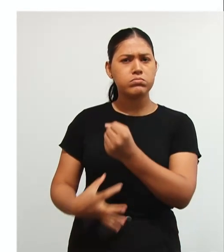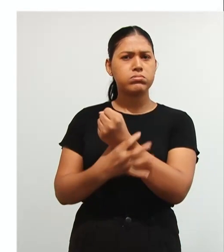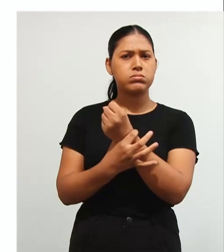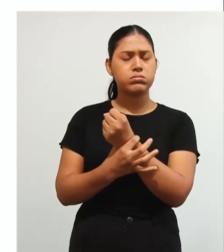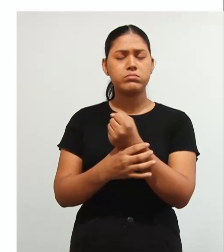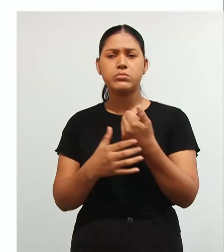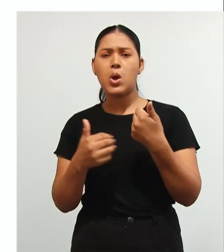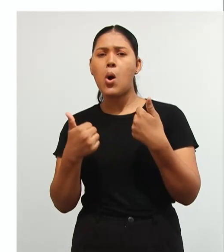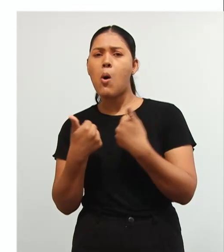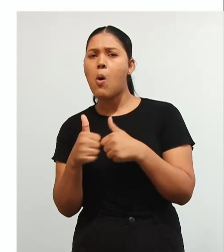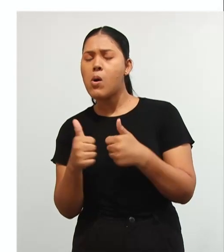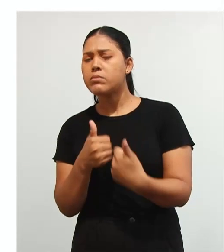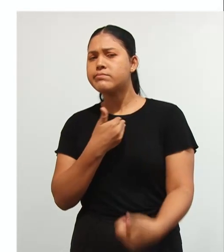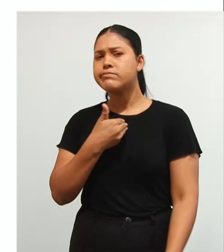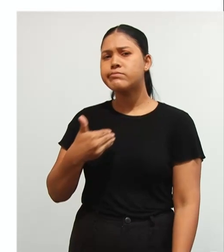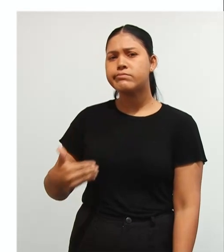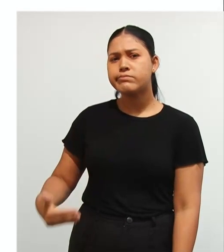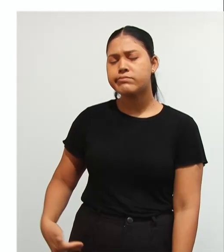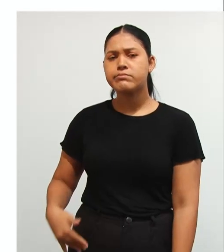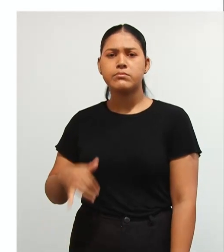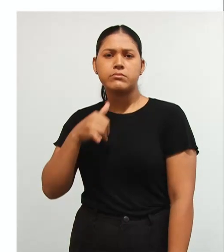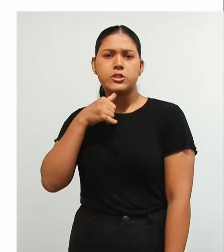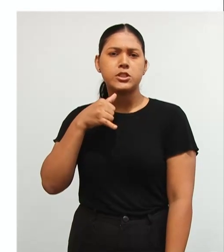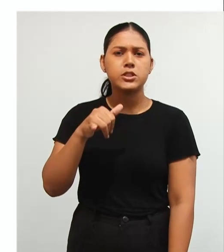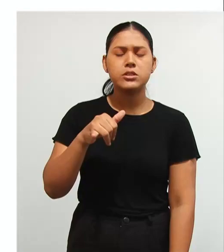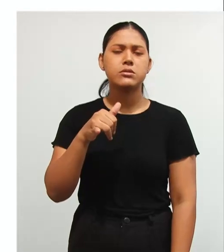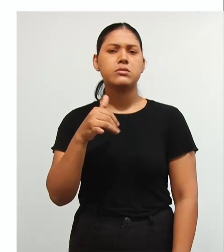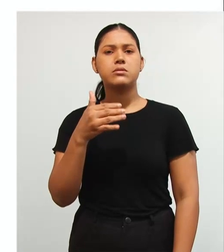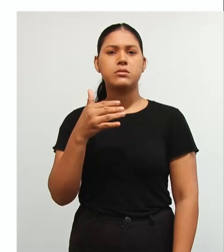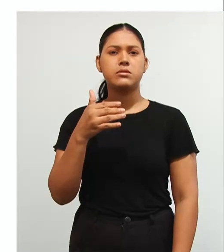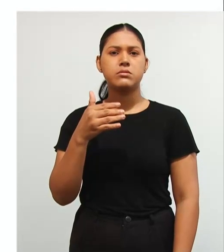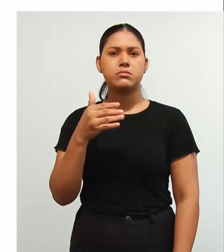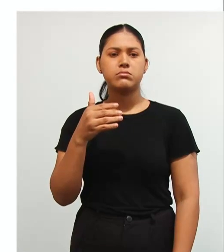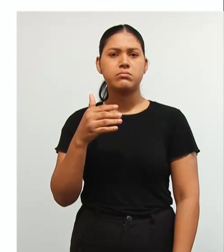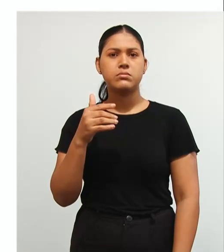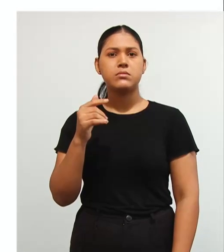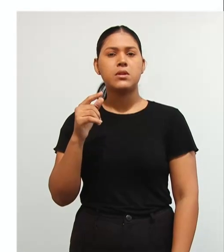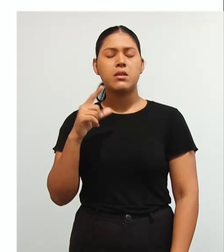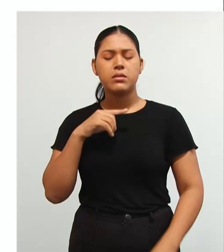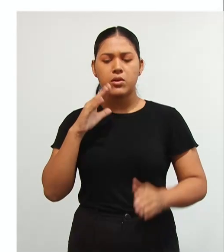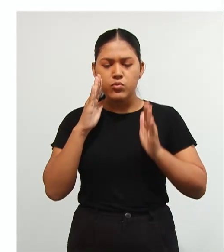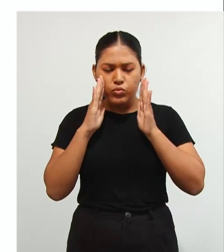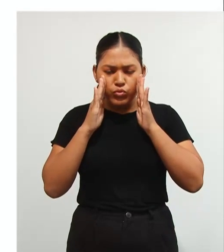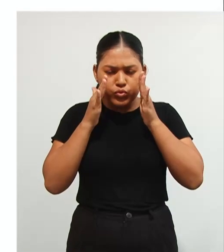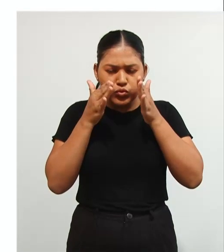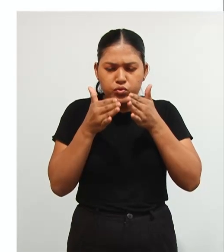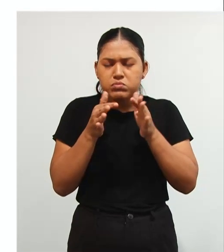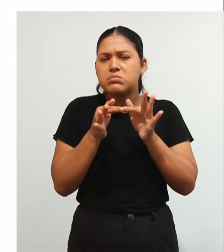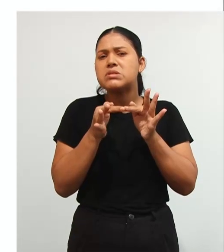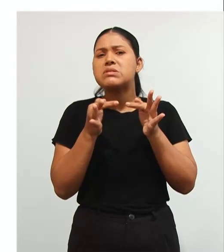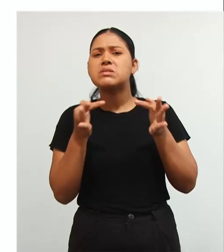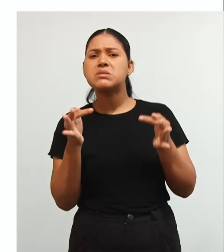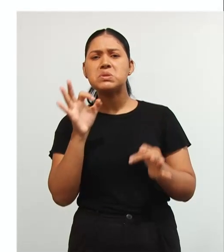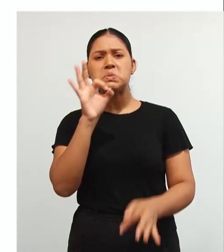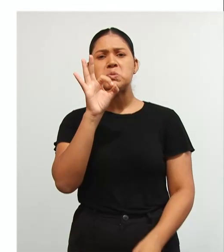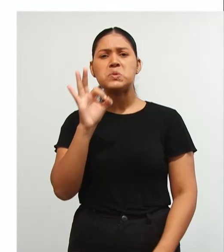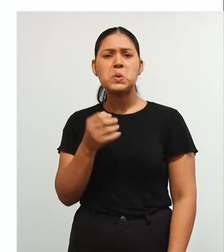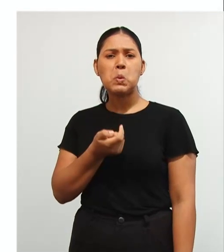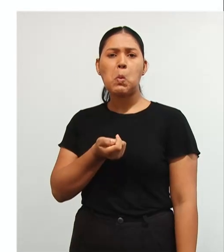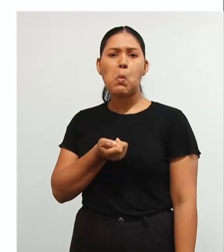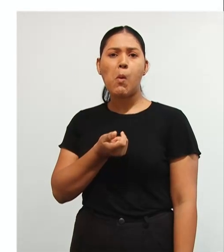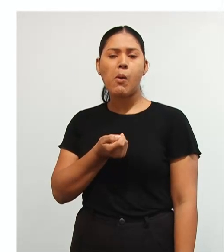público, questão de energia, vão receber atenções muito menores e porcentagens bem menores do